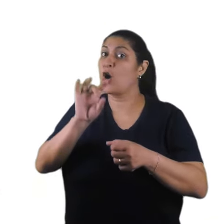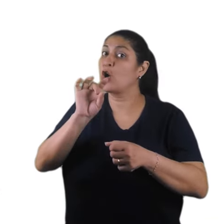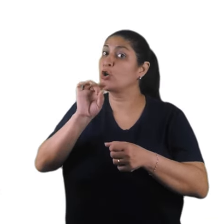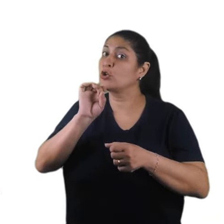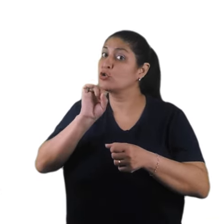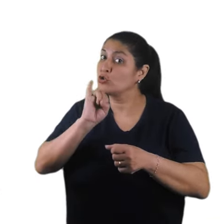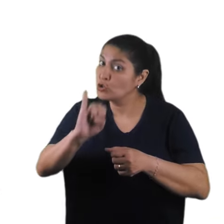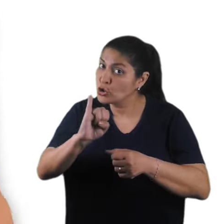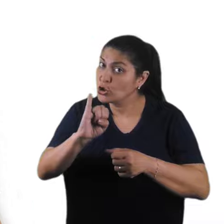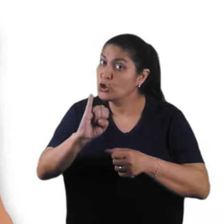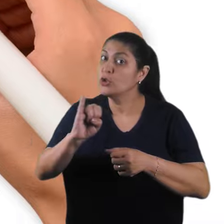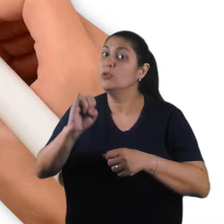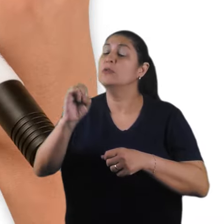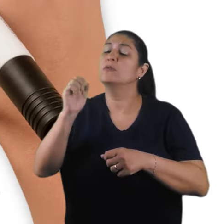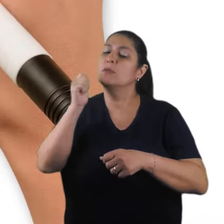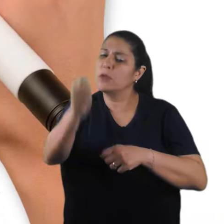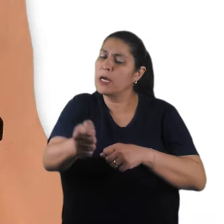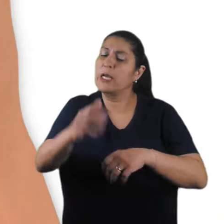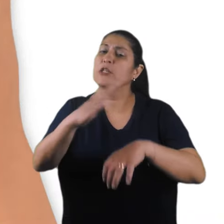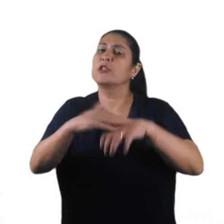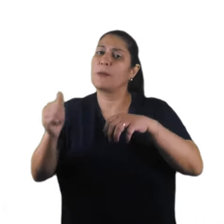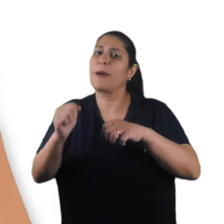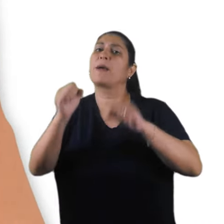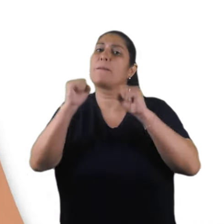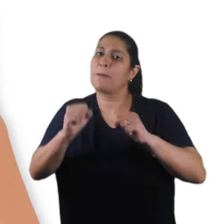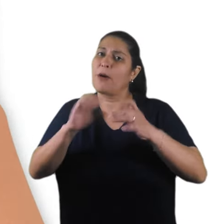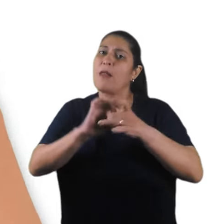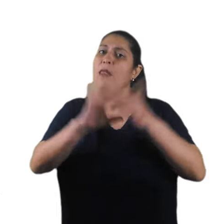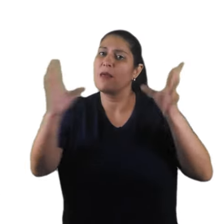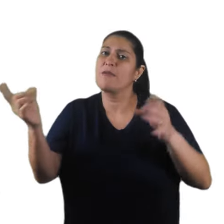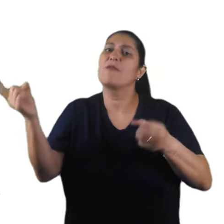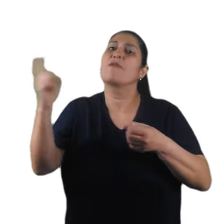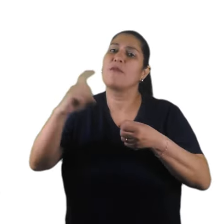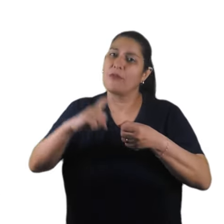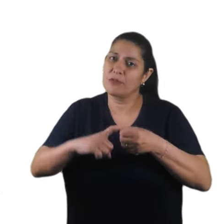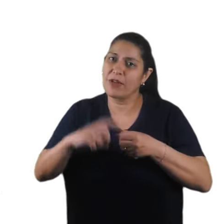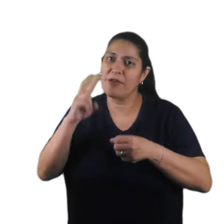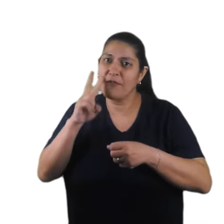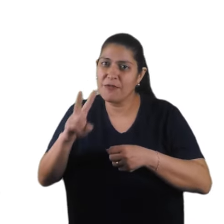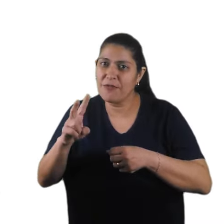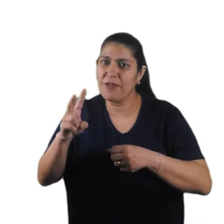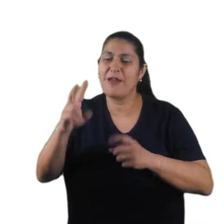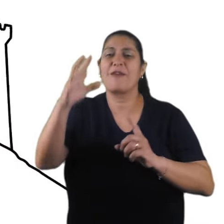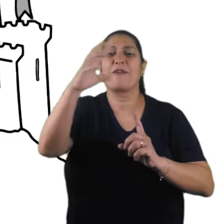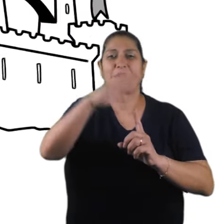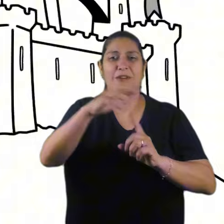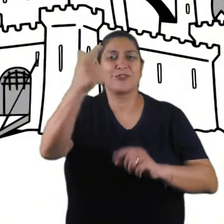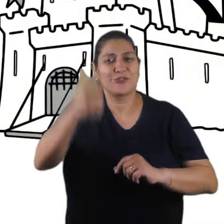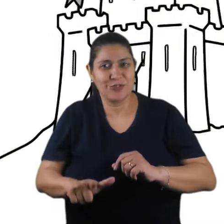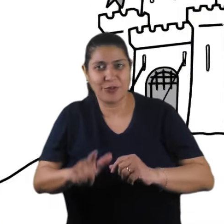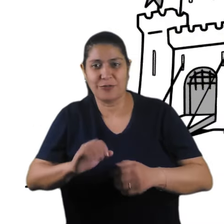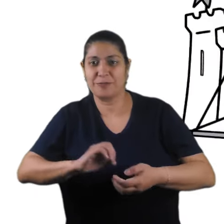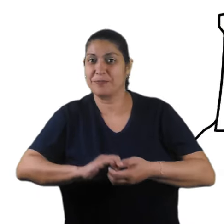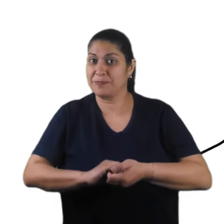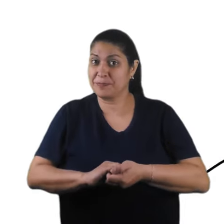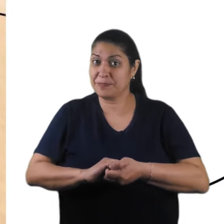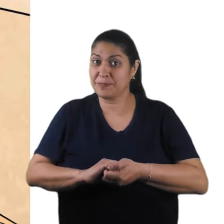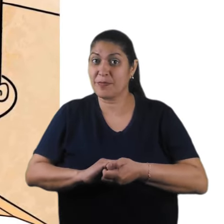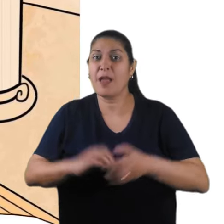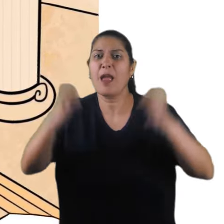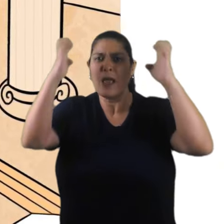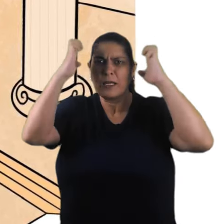rei, a menos que fossem convidadas formalmente por ele. E chegou a vez de